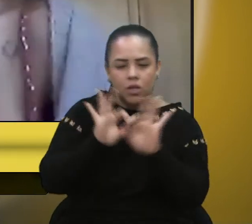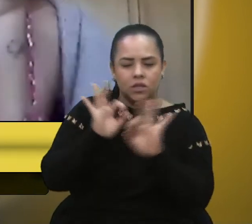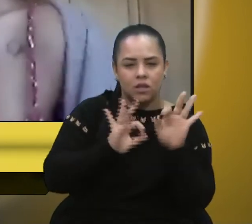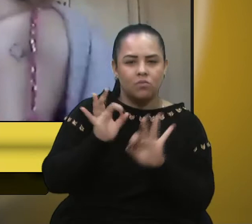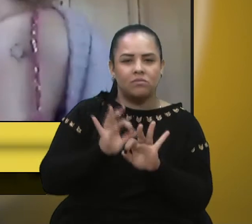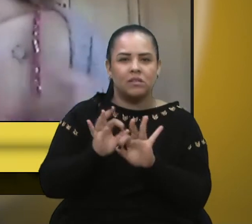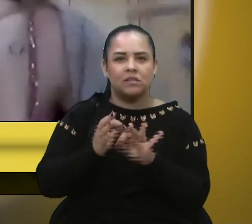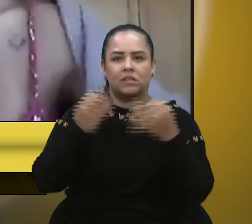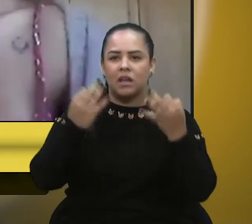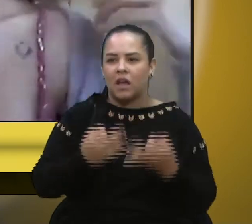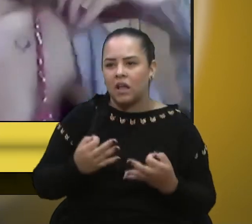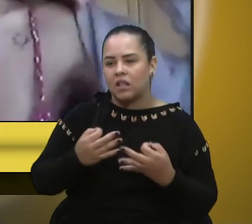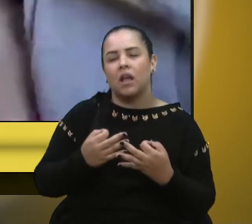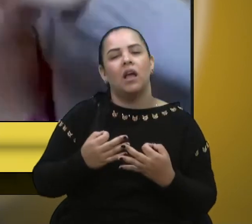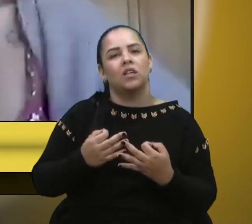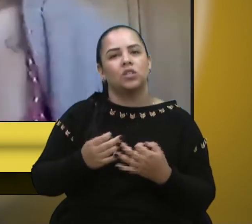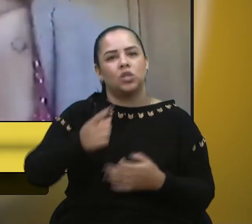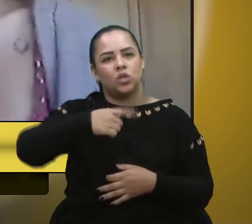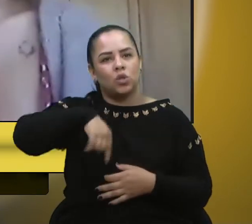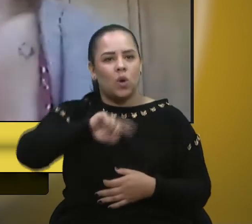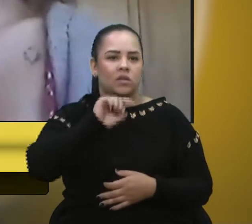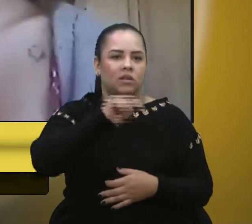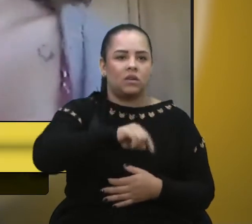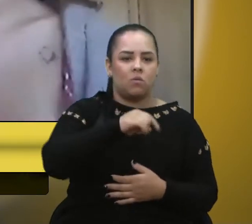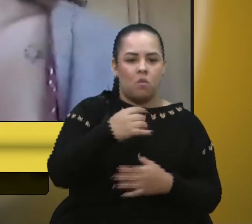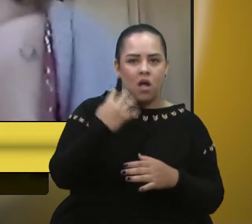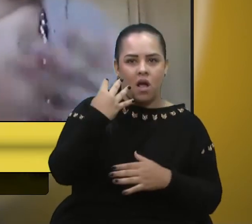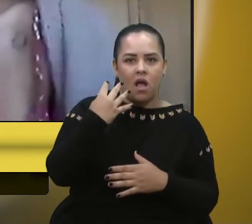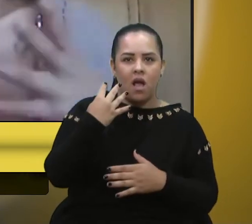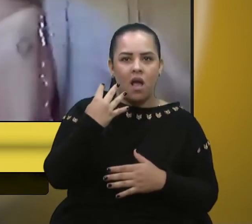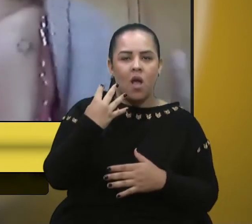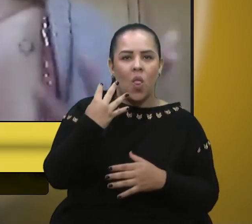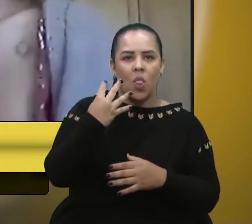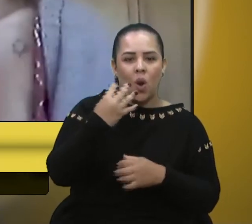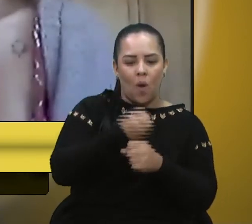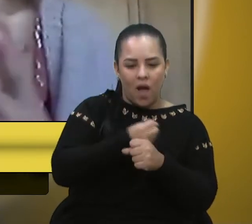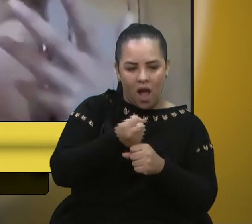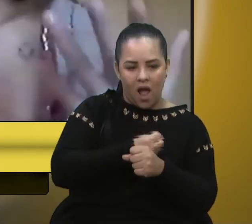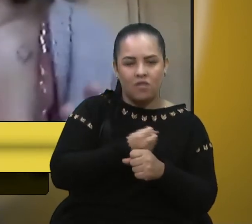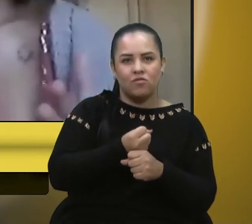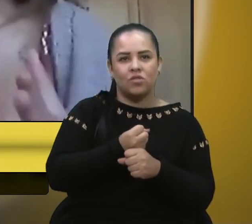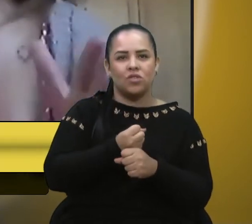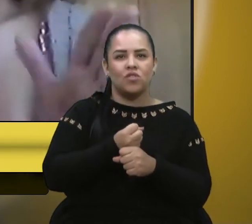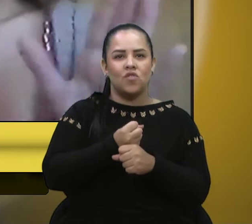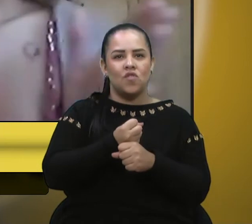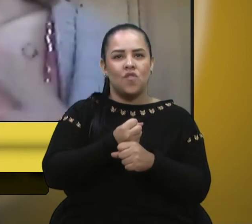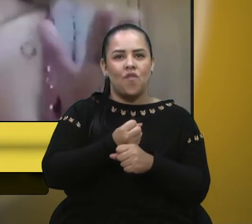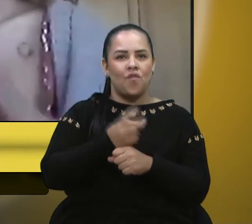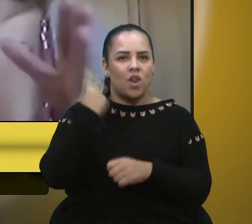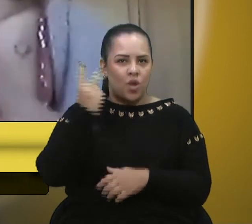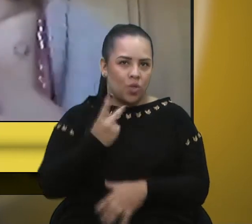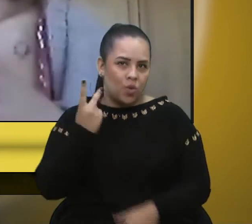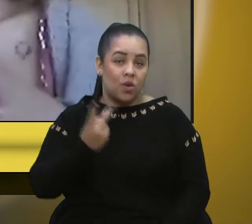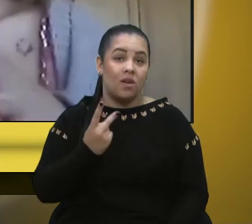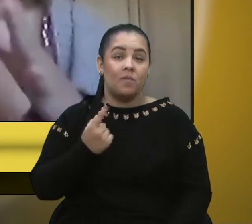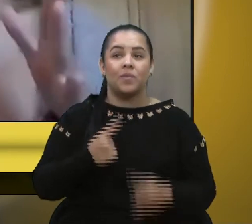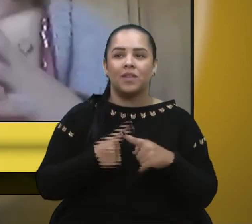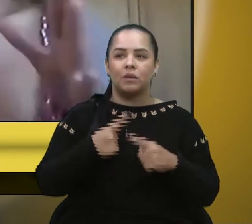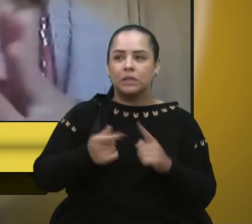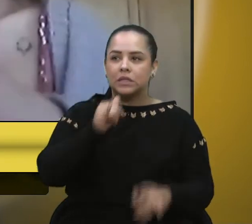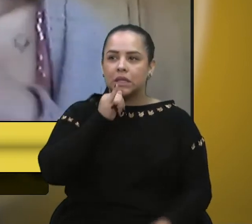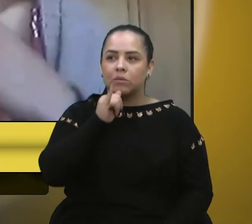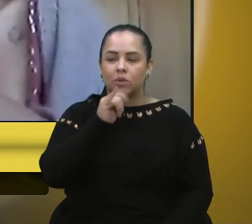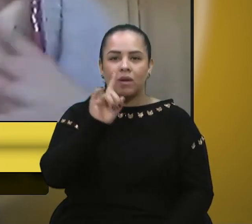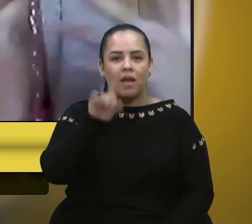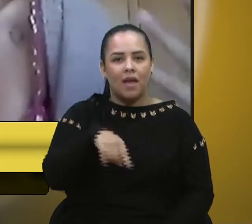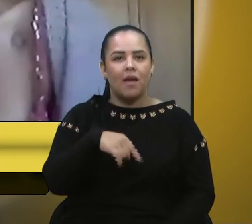nossos mandatos, do mandato do executivo. Eu quero aqui pegar um exemplo, por exemplo, de uma família. Uma família, ela tem o